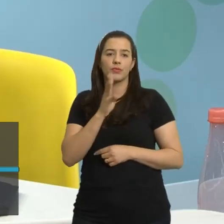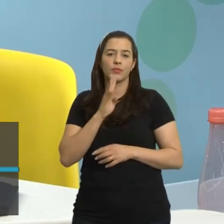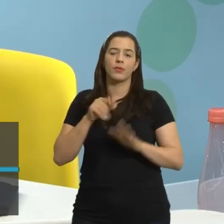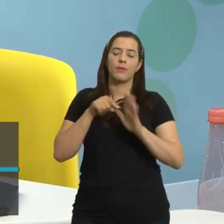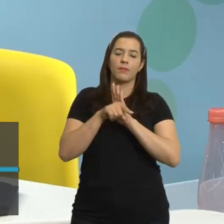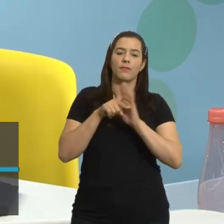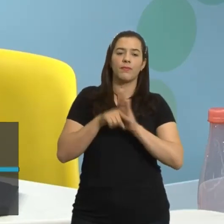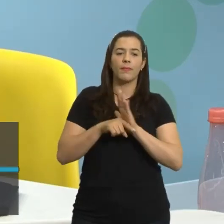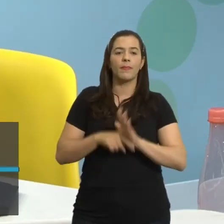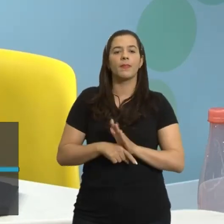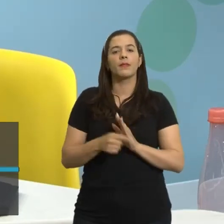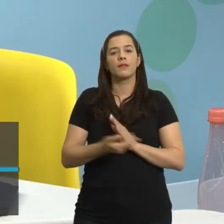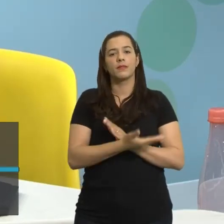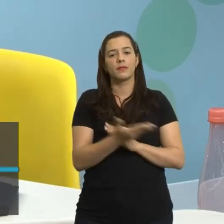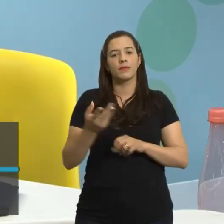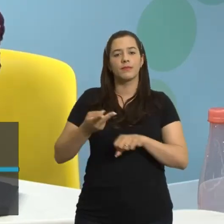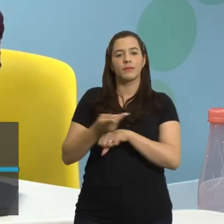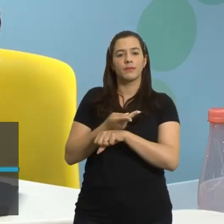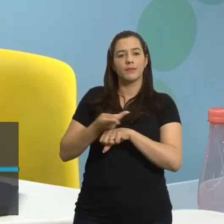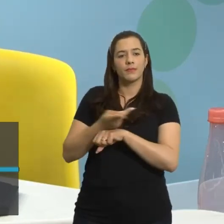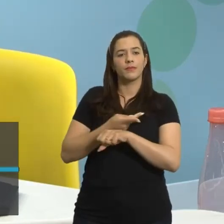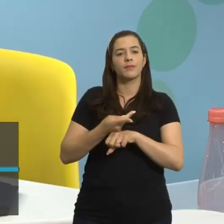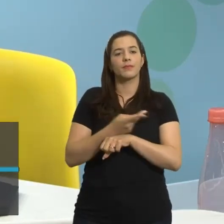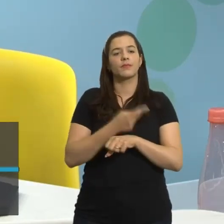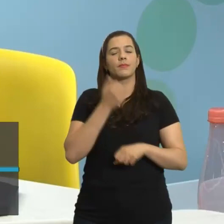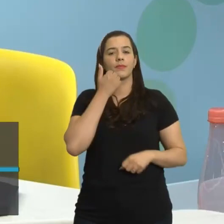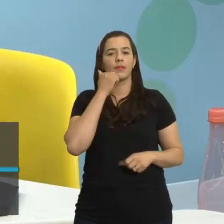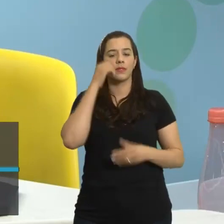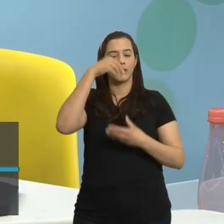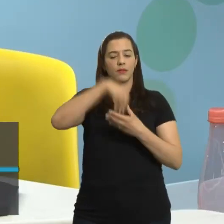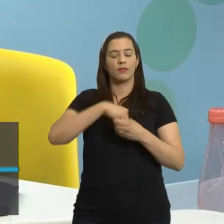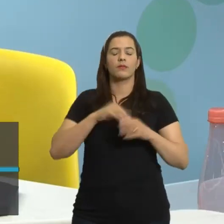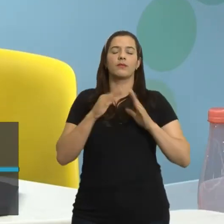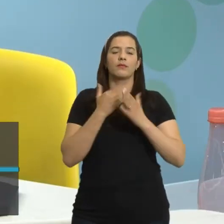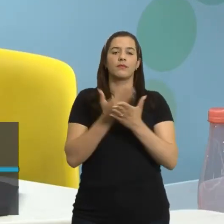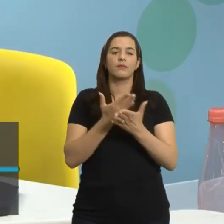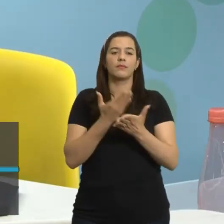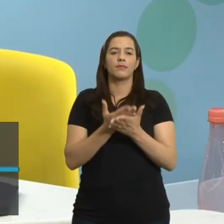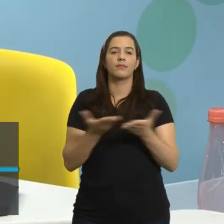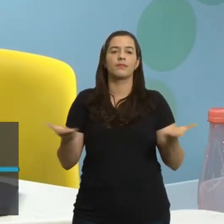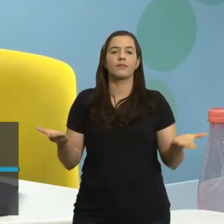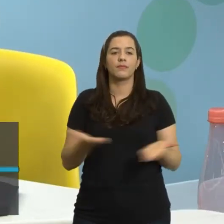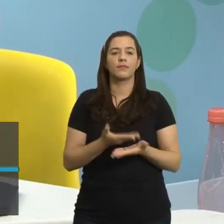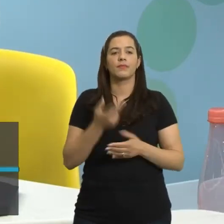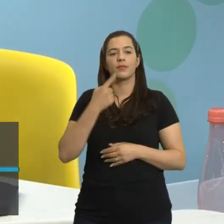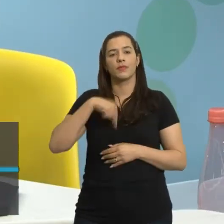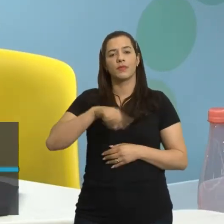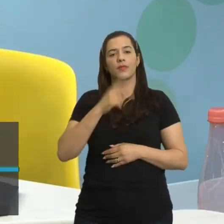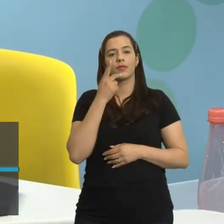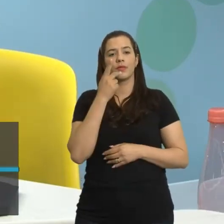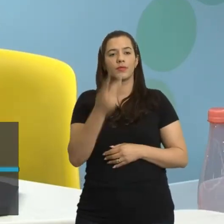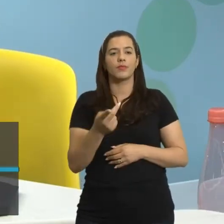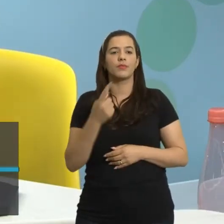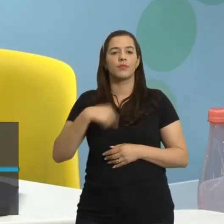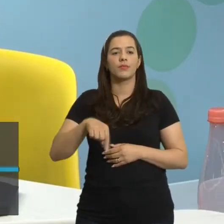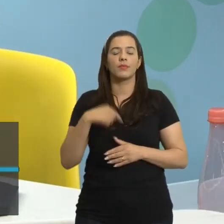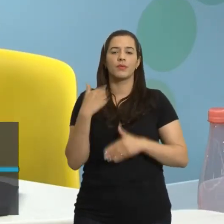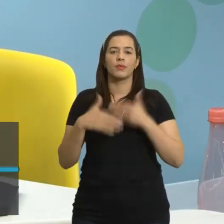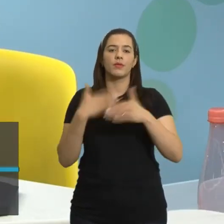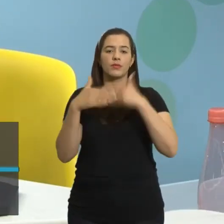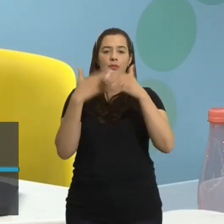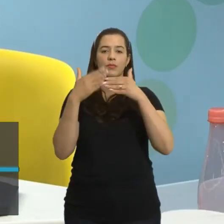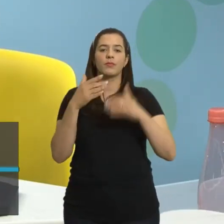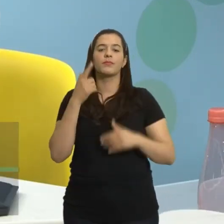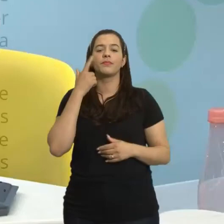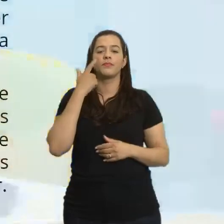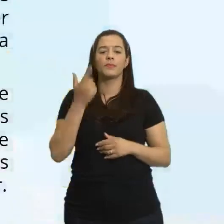científico por meio da investigação científica em sala de aula. E eu gostaria de falar agora um pouquinho sobre os desdobramentos